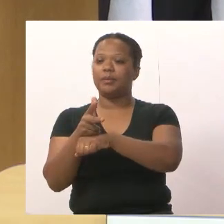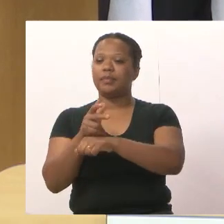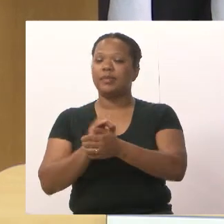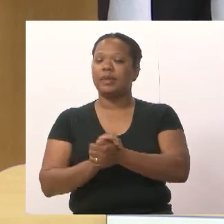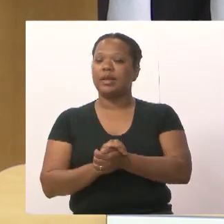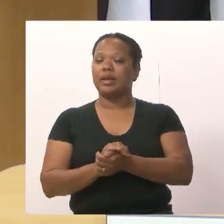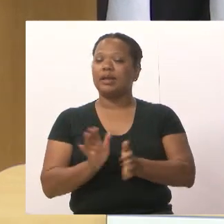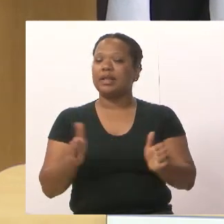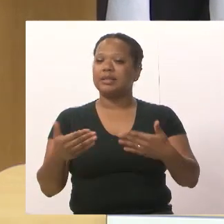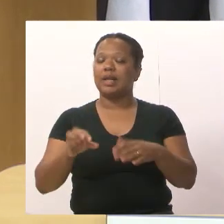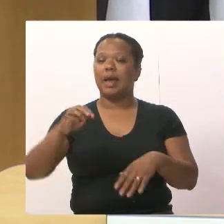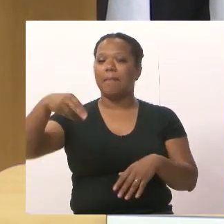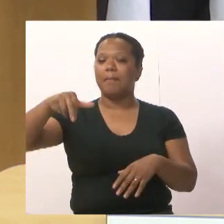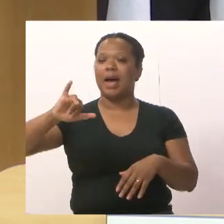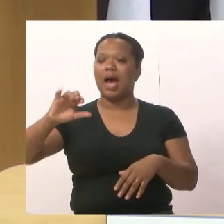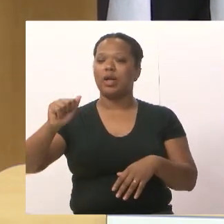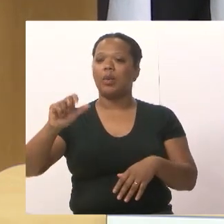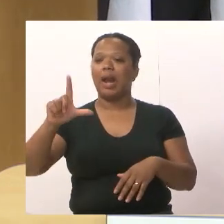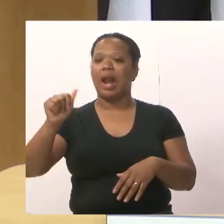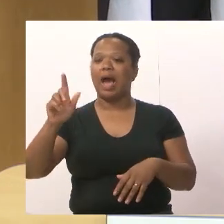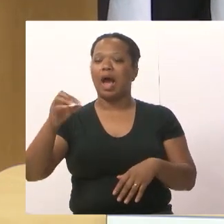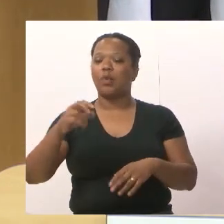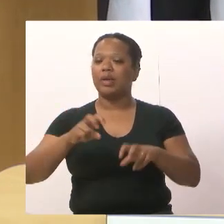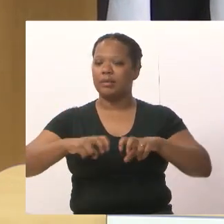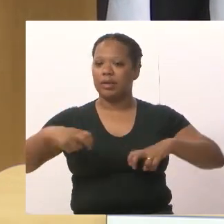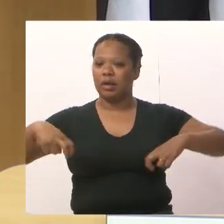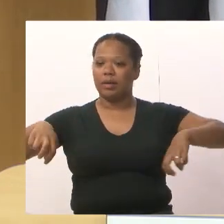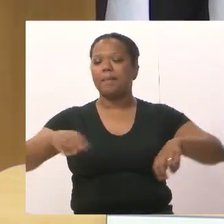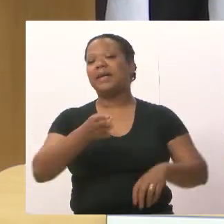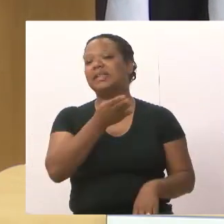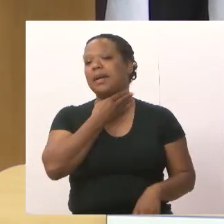uma roda de conversa. E o lema